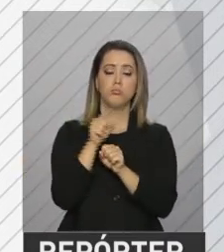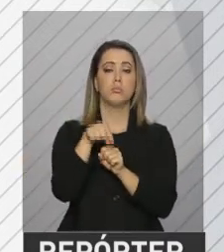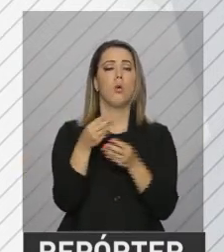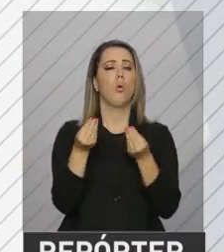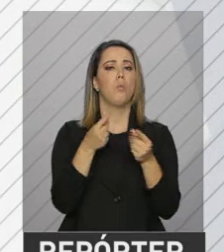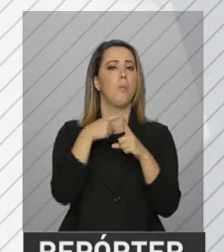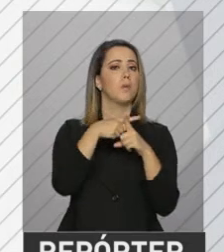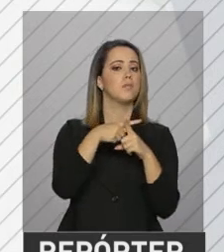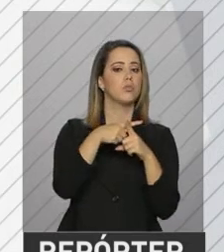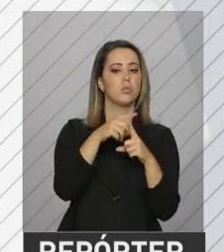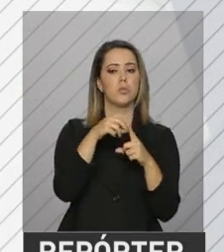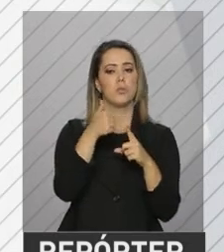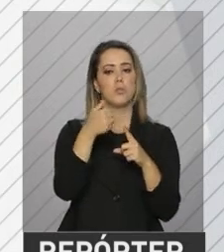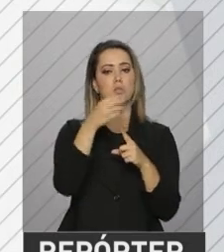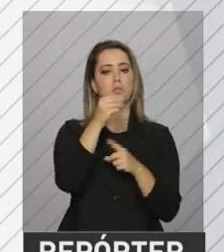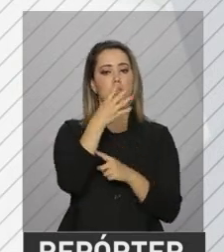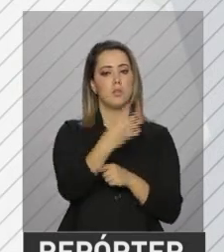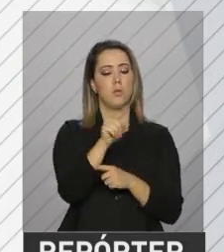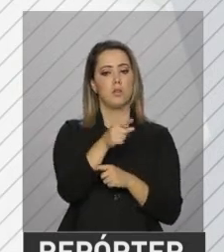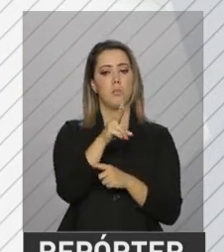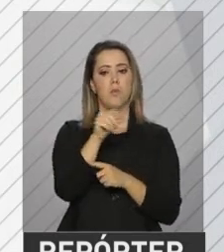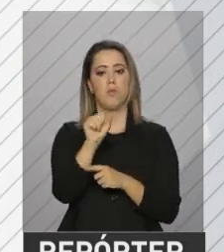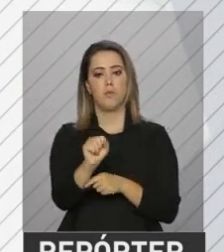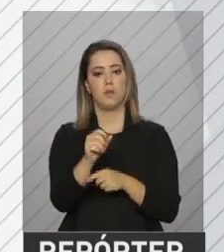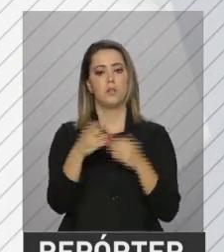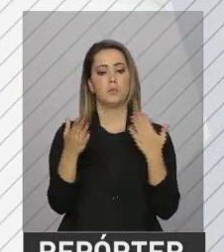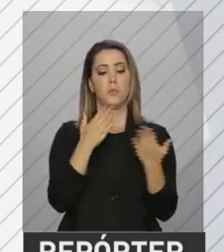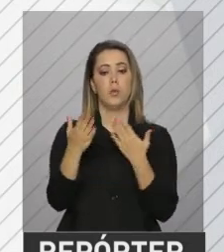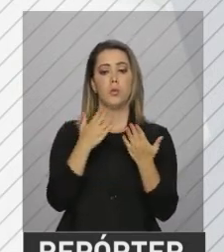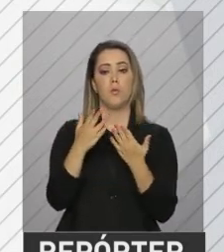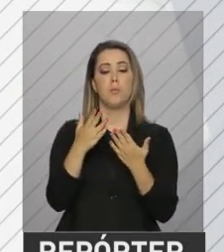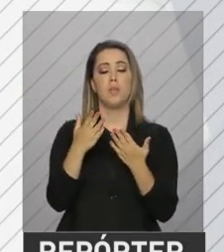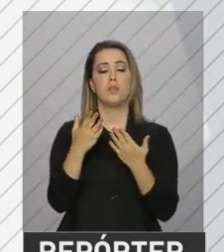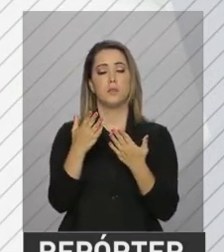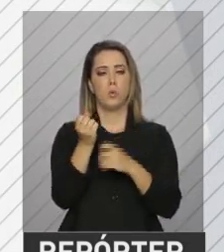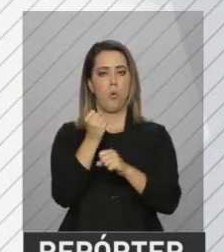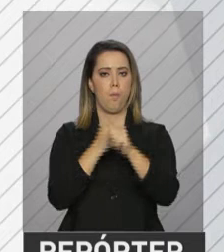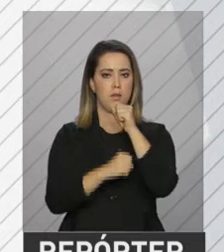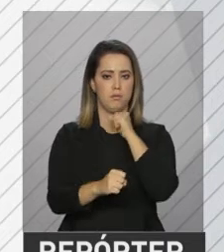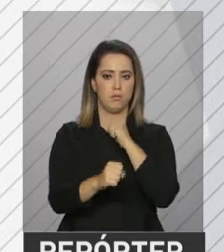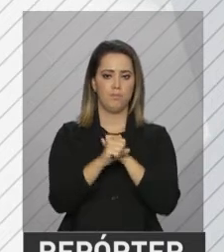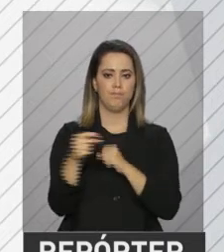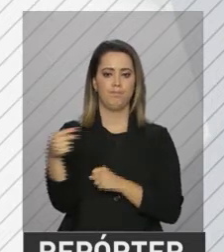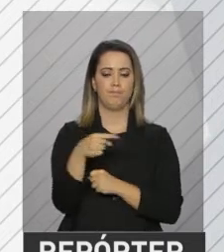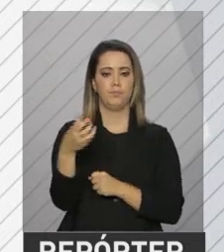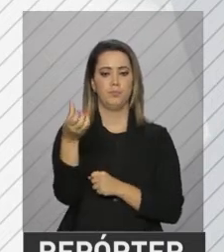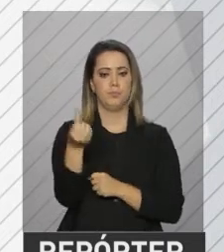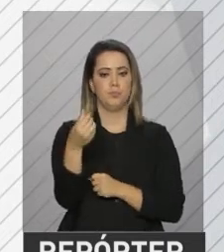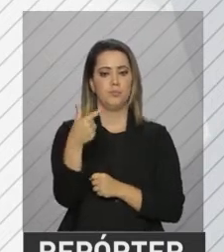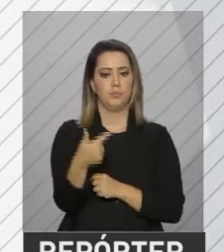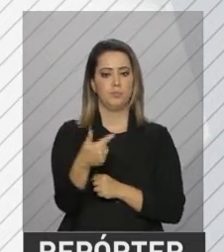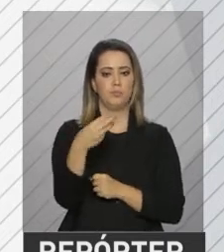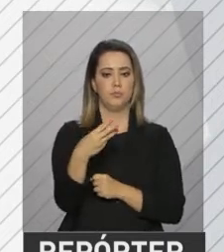positivo foram quase 104 mil novas vagas no mesmo período do ano passado o número era negativo em mais